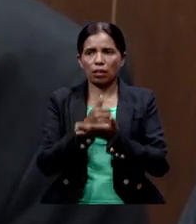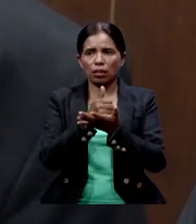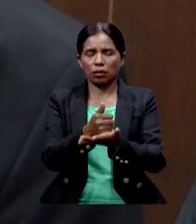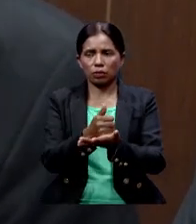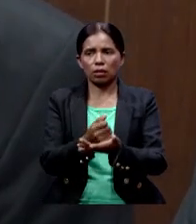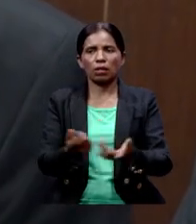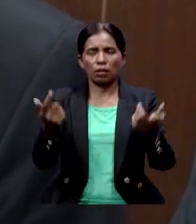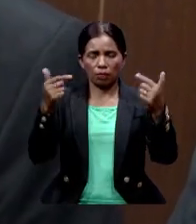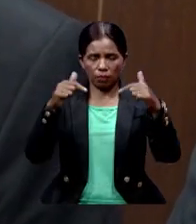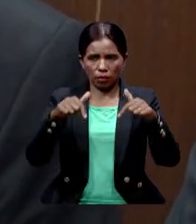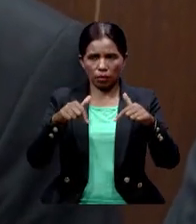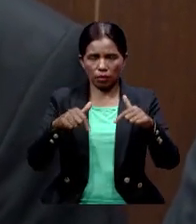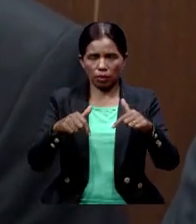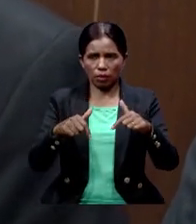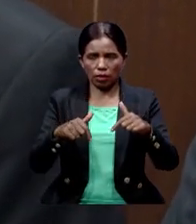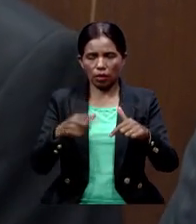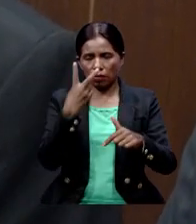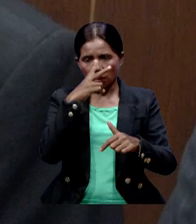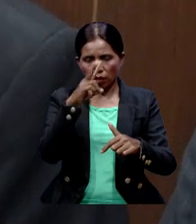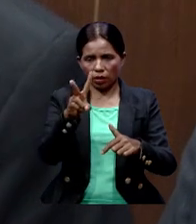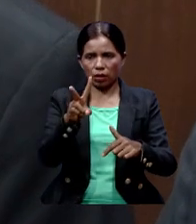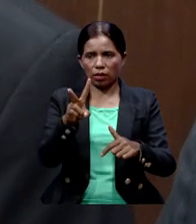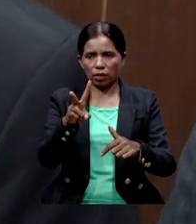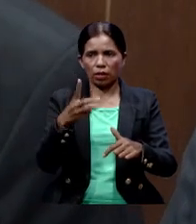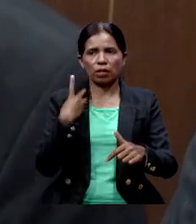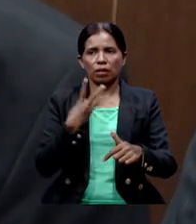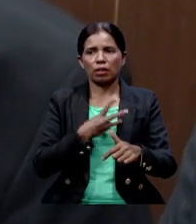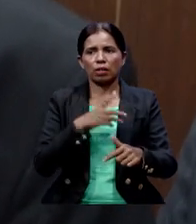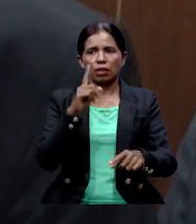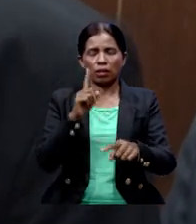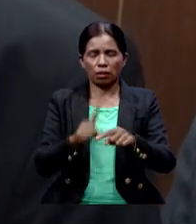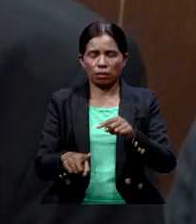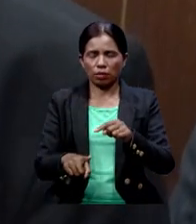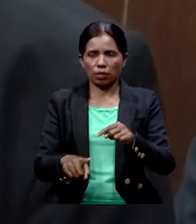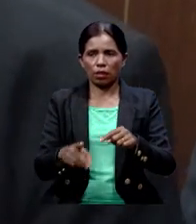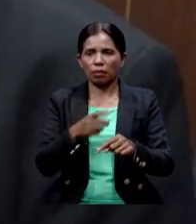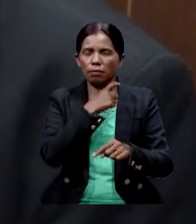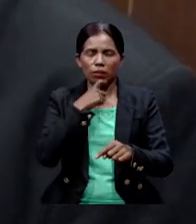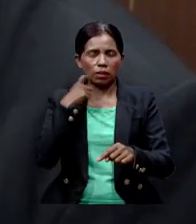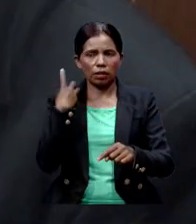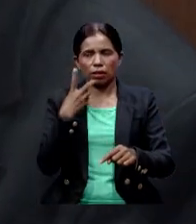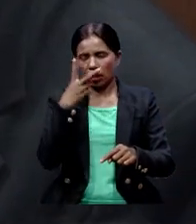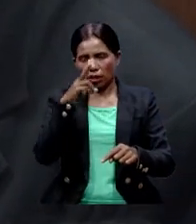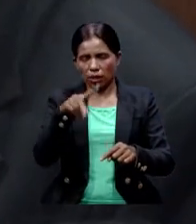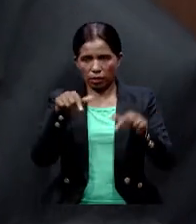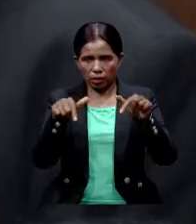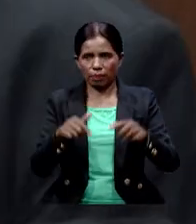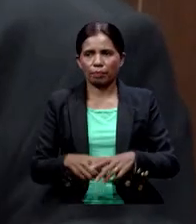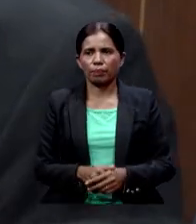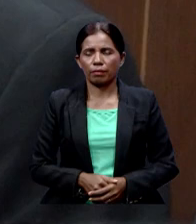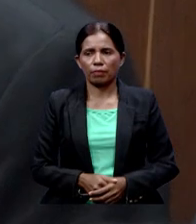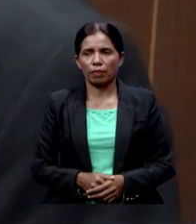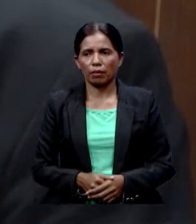mai a tu hare ita la bela maran de mai sa se beba in ita hare te onane.